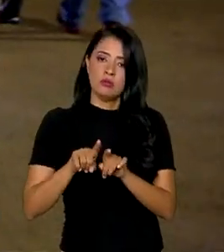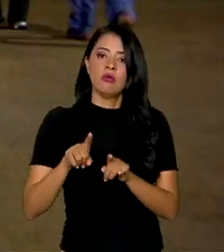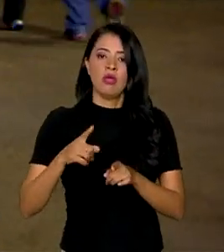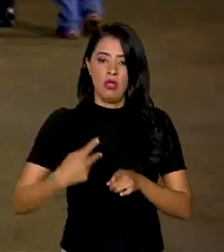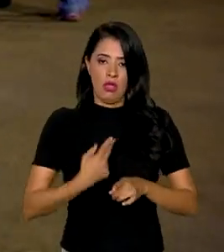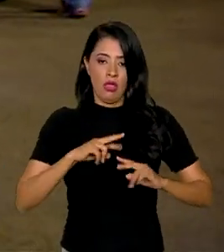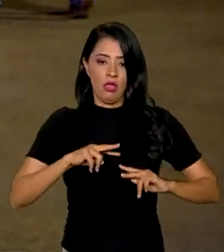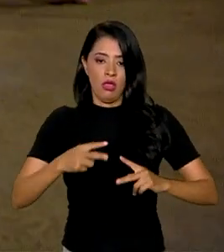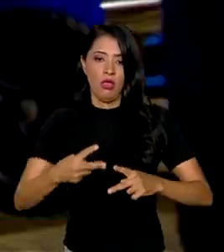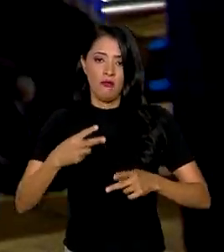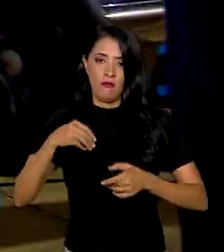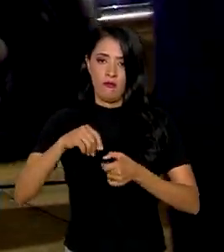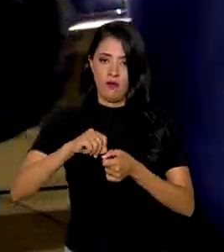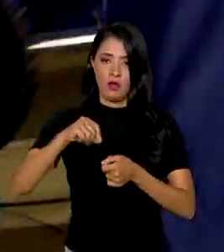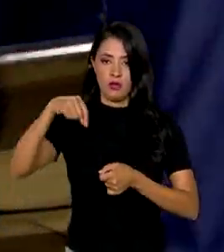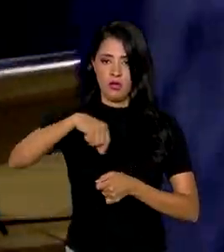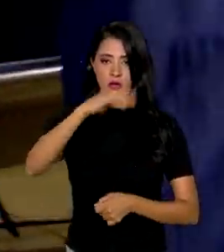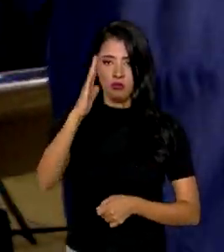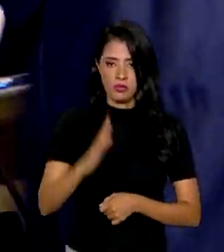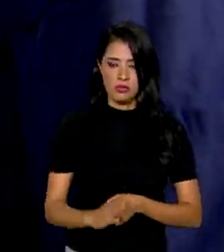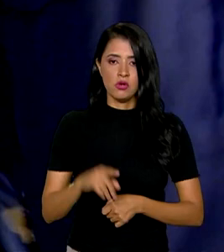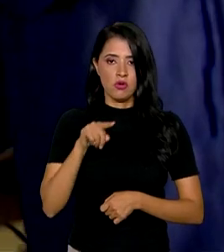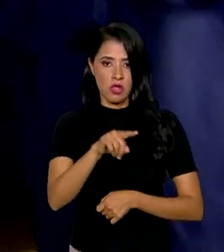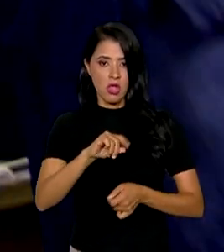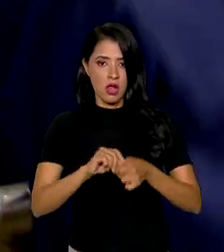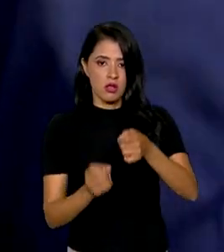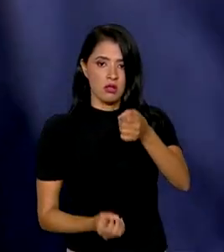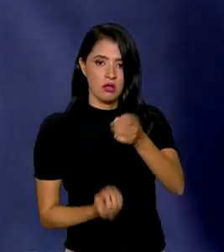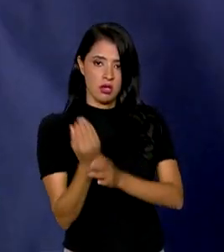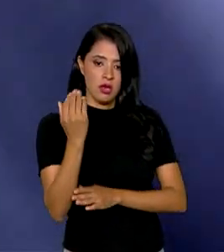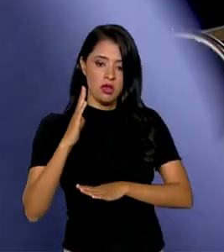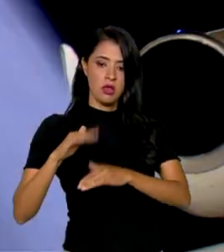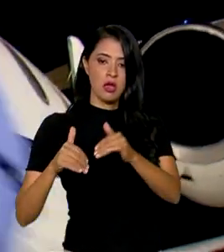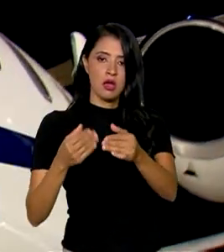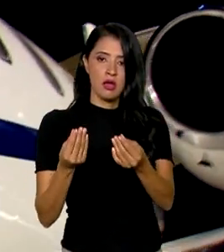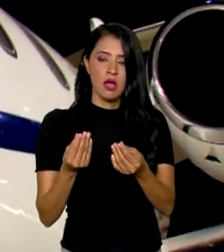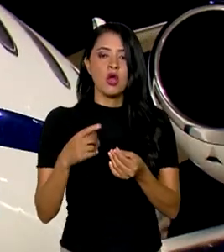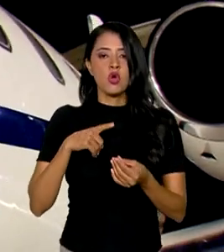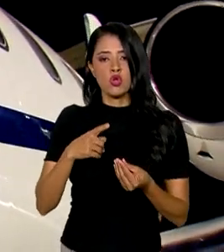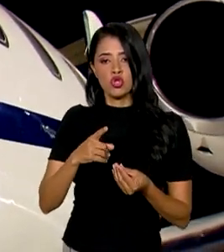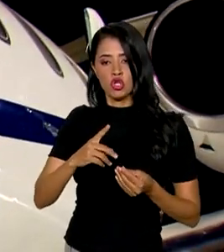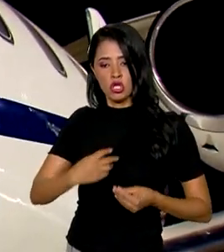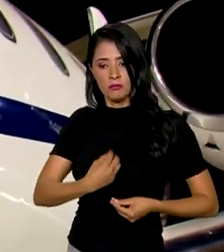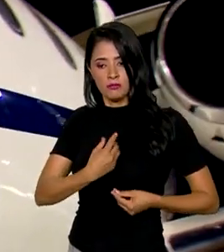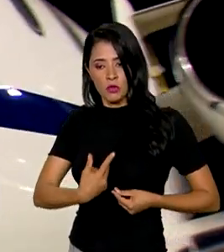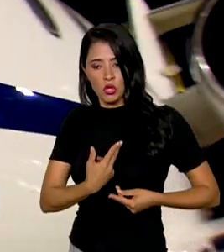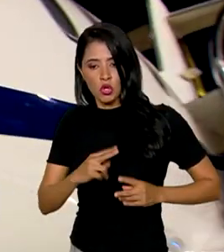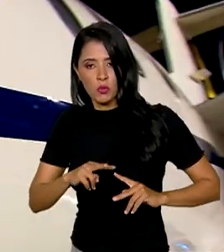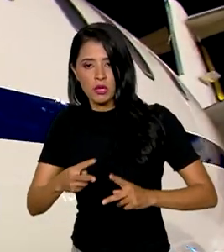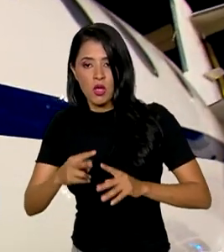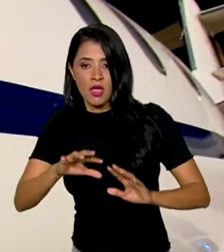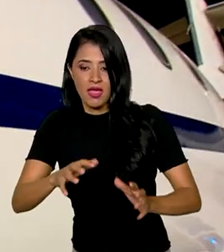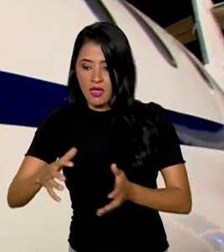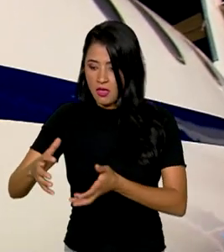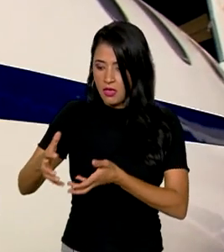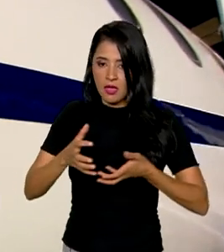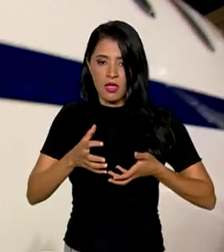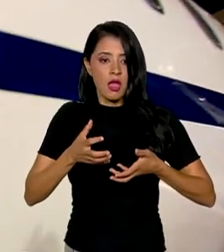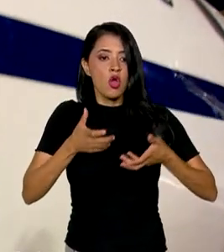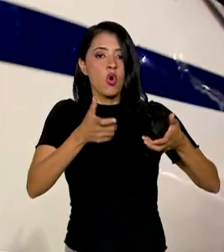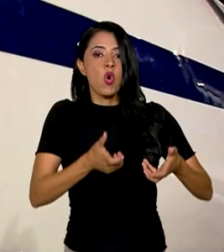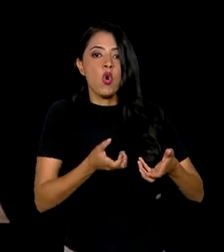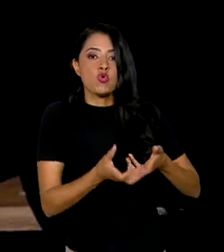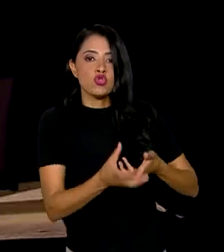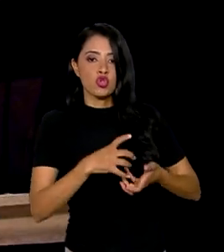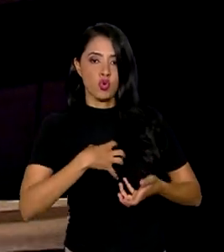realizados no país e é ele que desenvolve o processo de doação captação e Distribuição